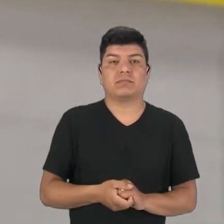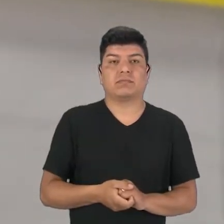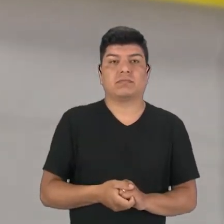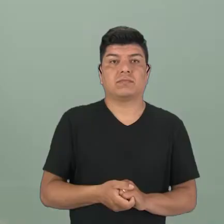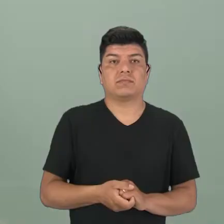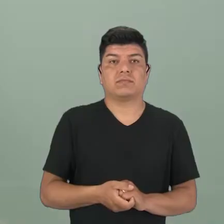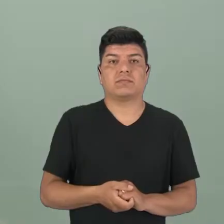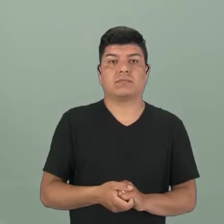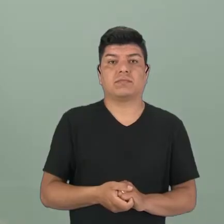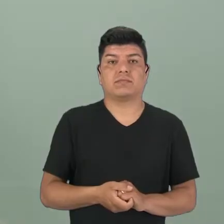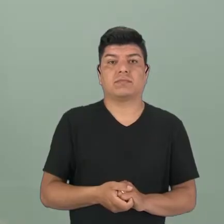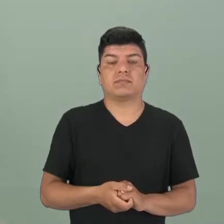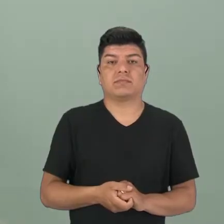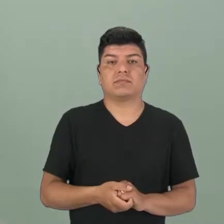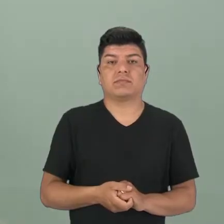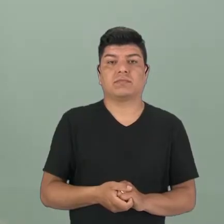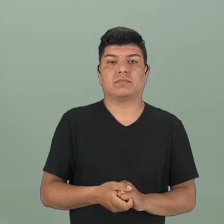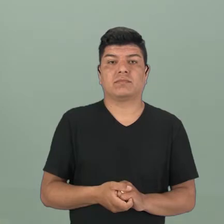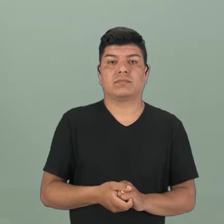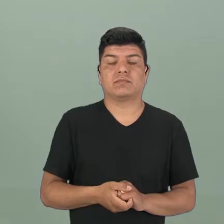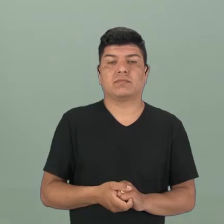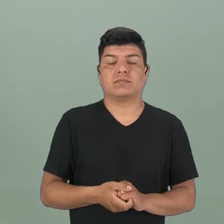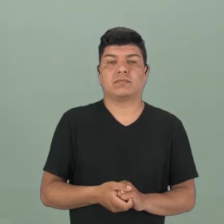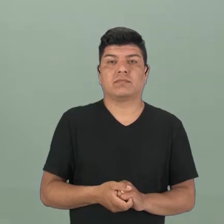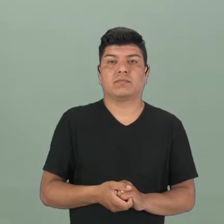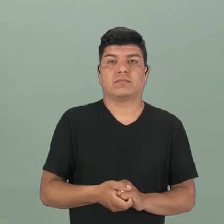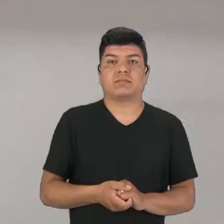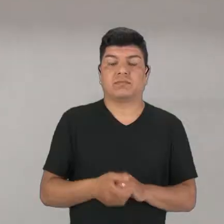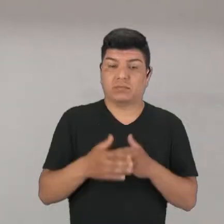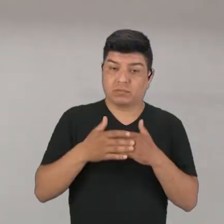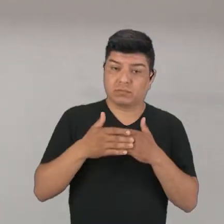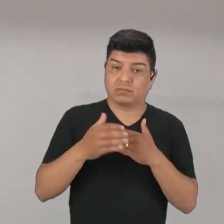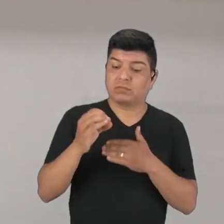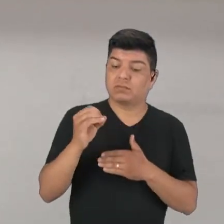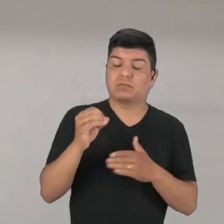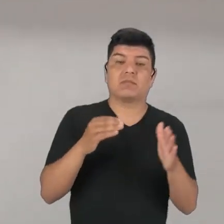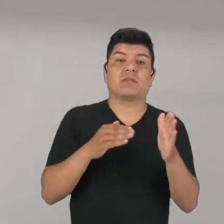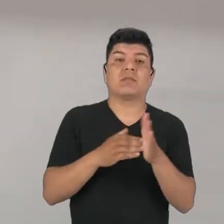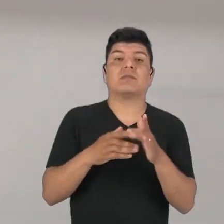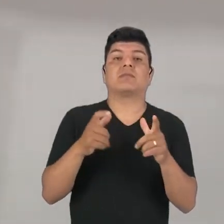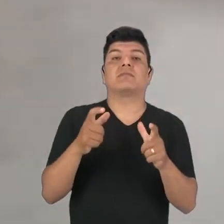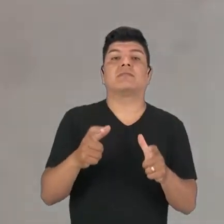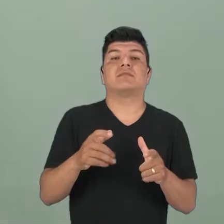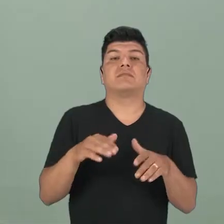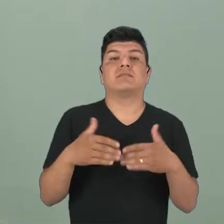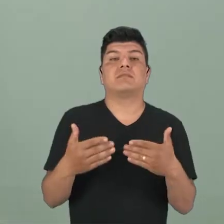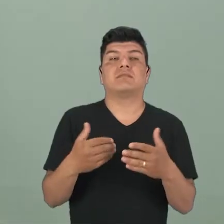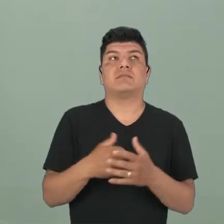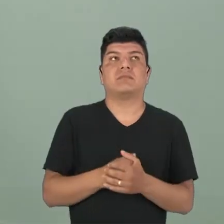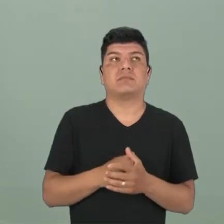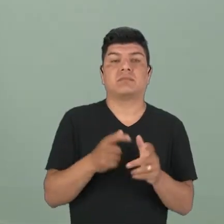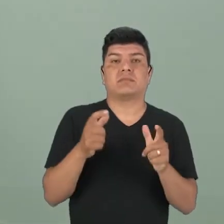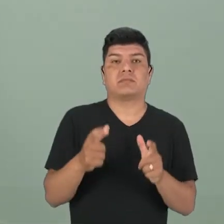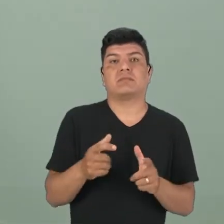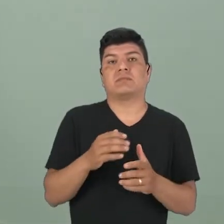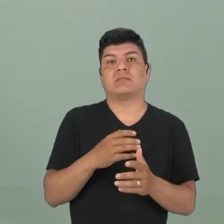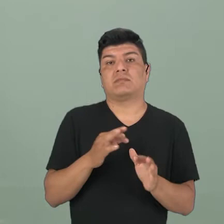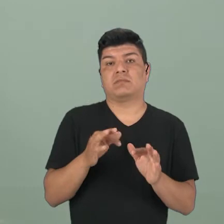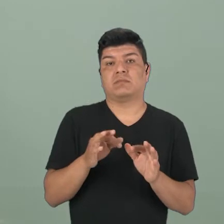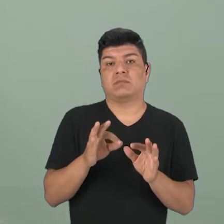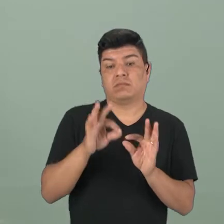Viu? Exatamente no zero. Então, do zero, eu vou parar exatamente aqui, ó. Onde eu parei aqui a minha